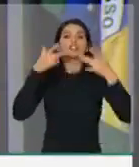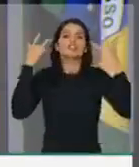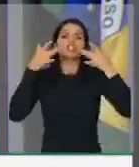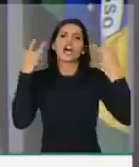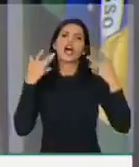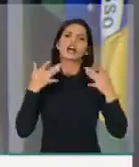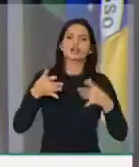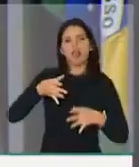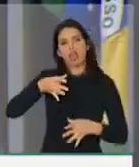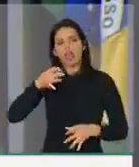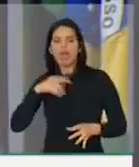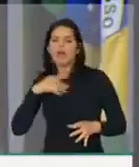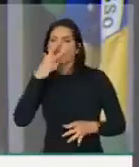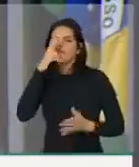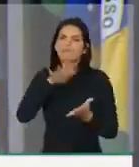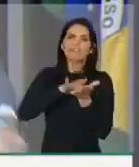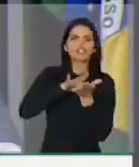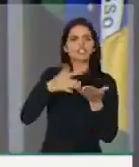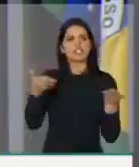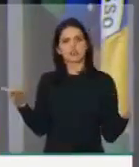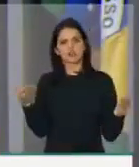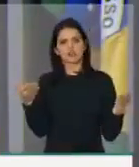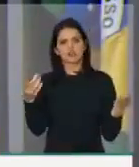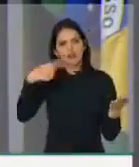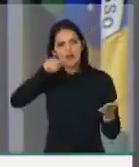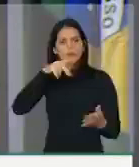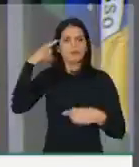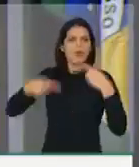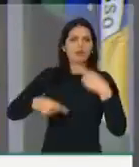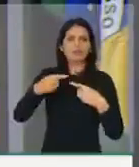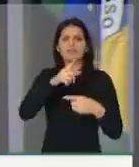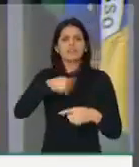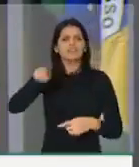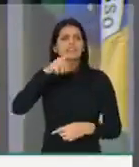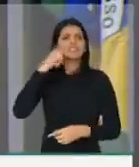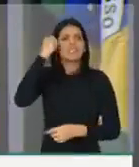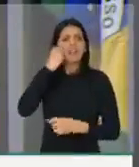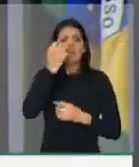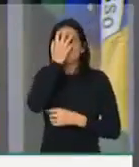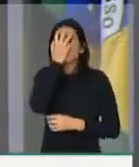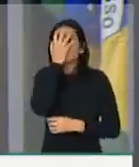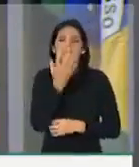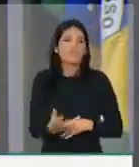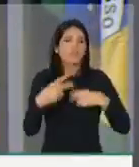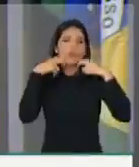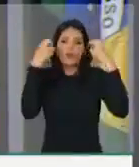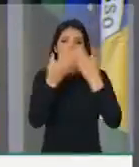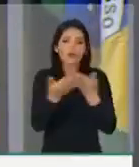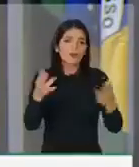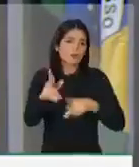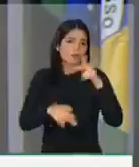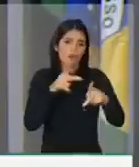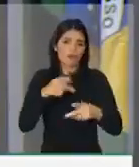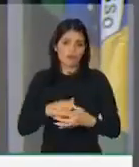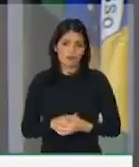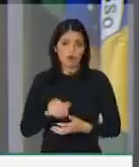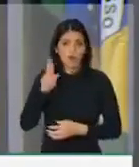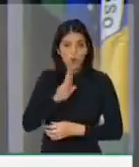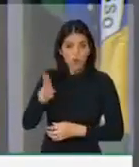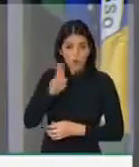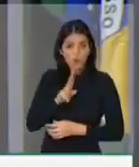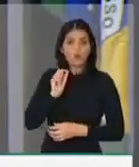político Quando vai ser feita por esse senadores que estão envergonhando a nação eu utilizo um duplo padrão